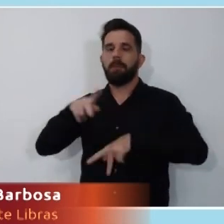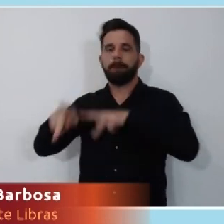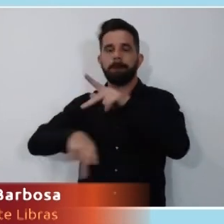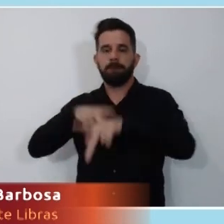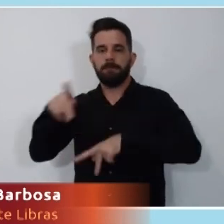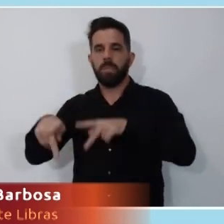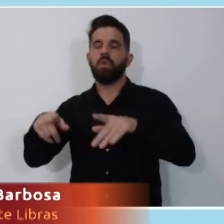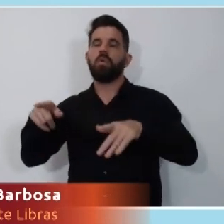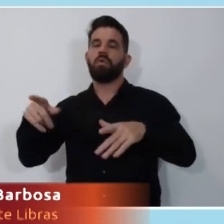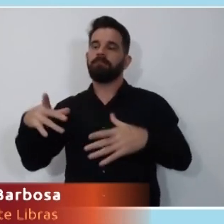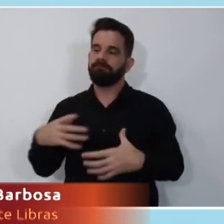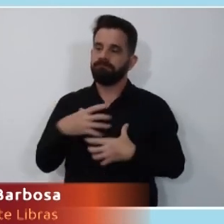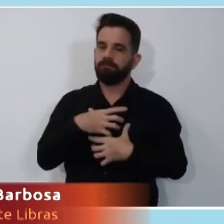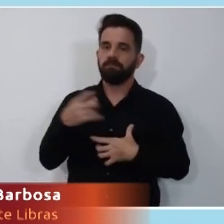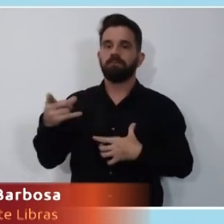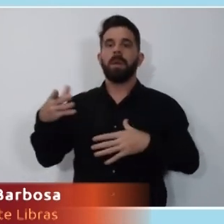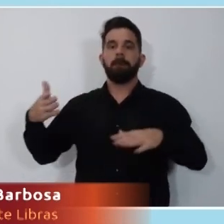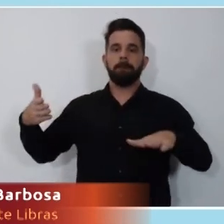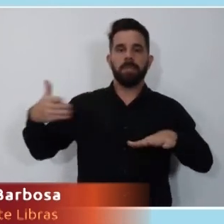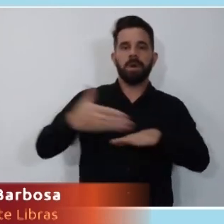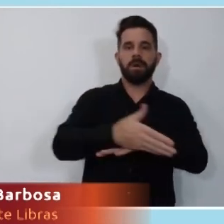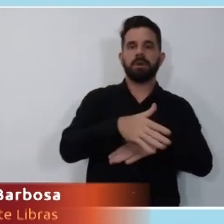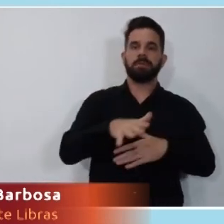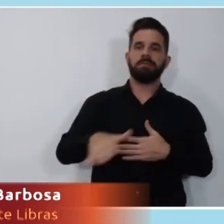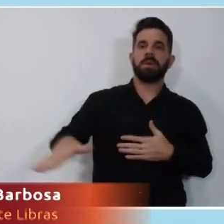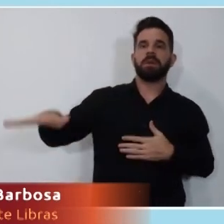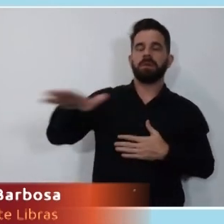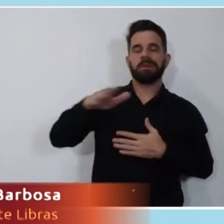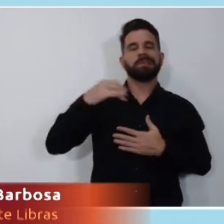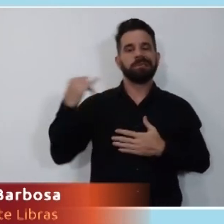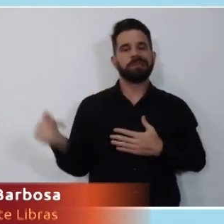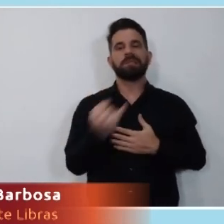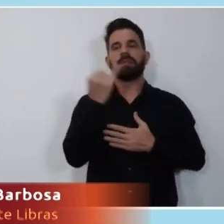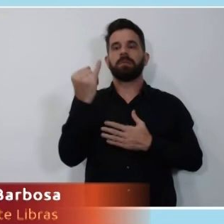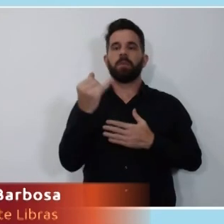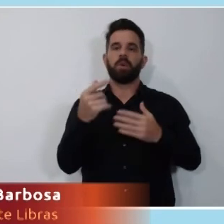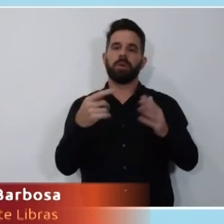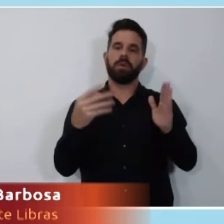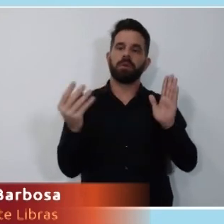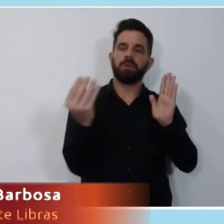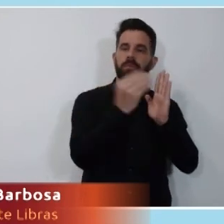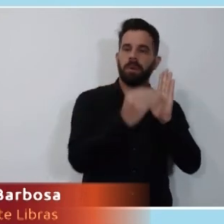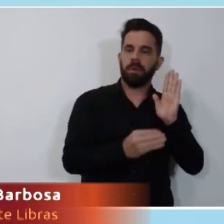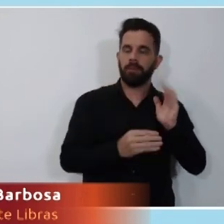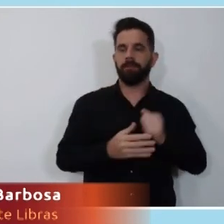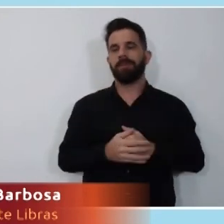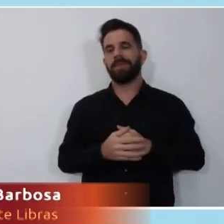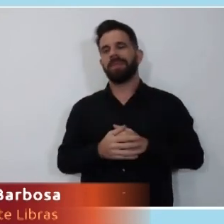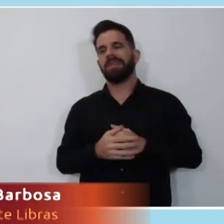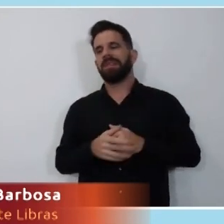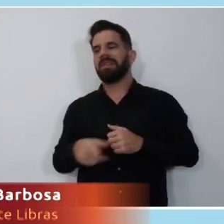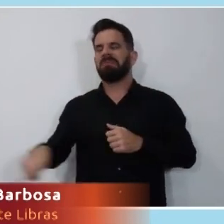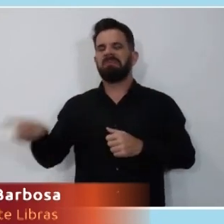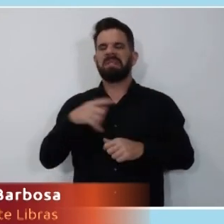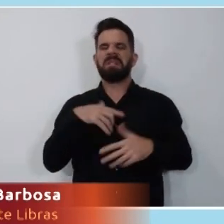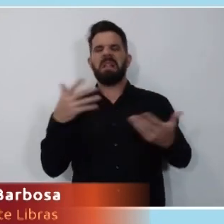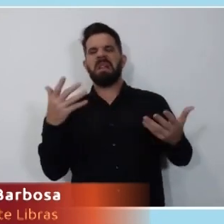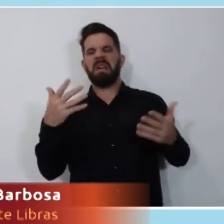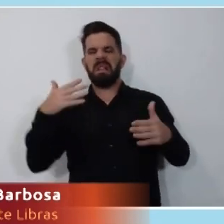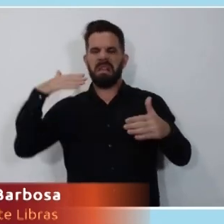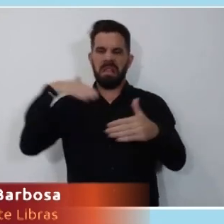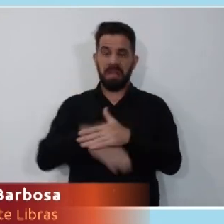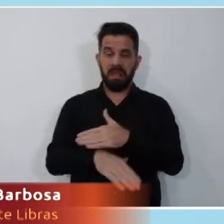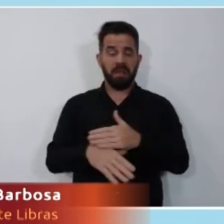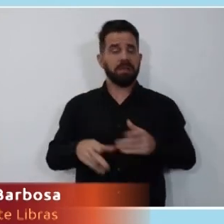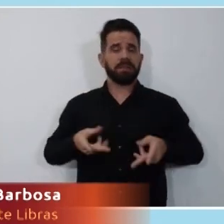participação deles é valorizada, obviamente, ao nível das diretrizes, né? A insatisfação sempre vai acontecer, né? Acho que todo